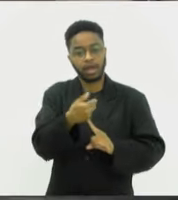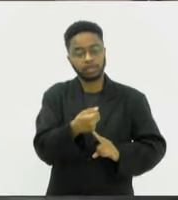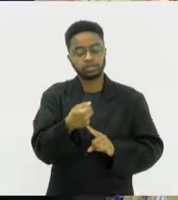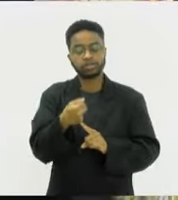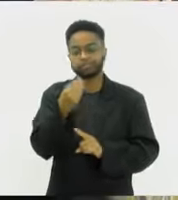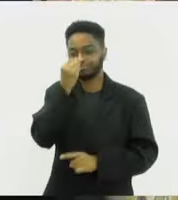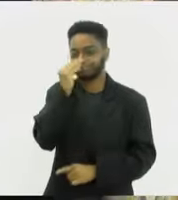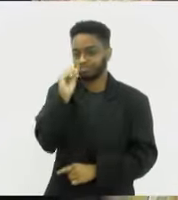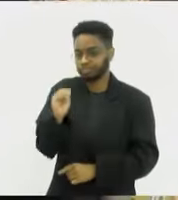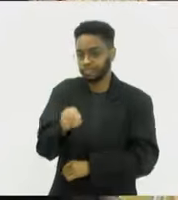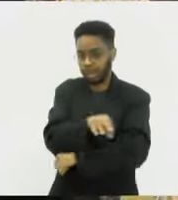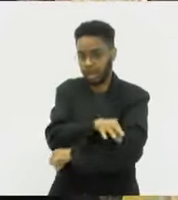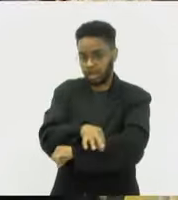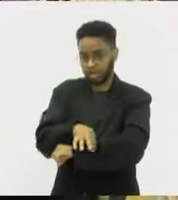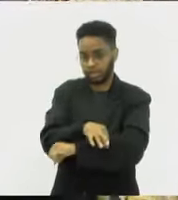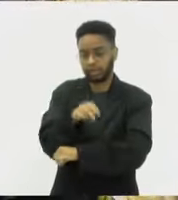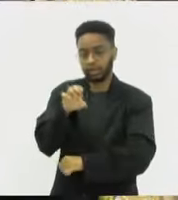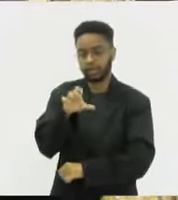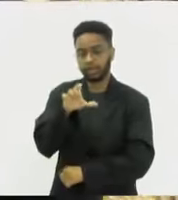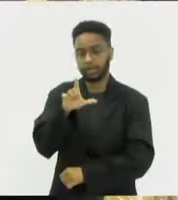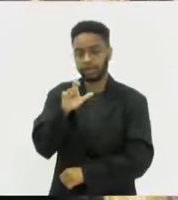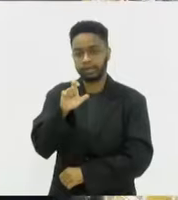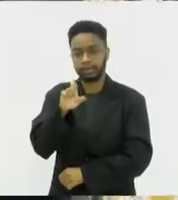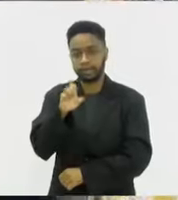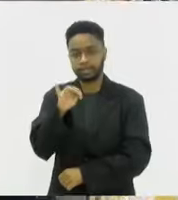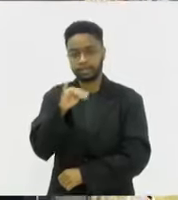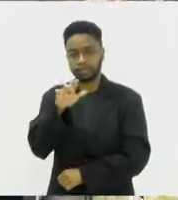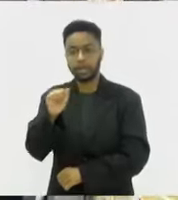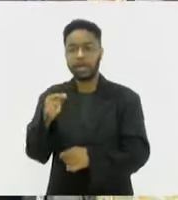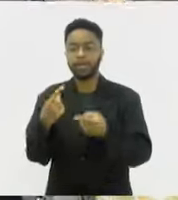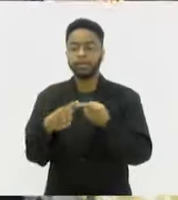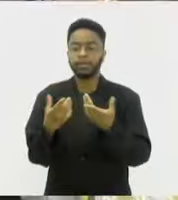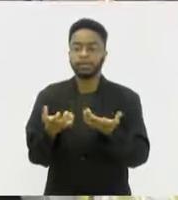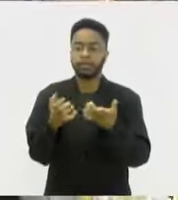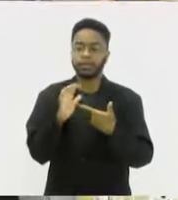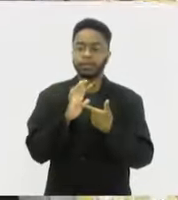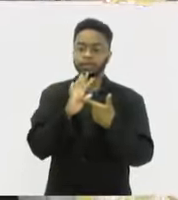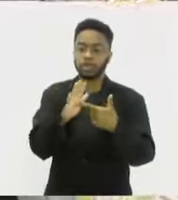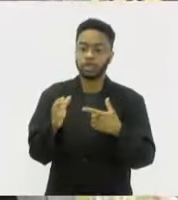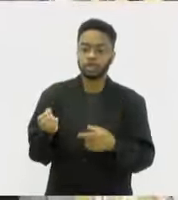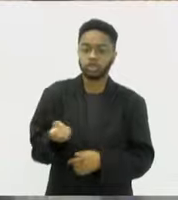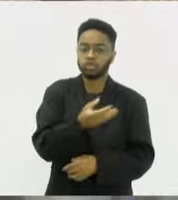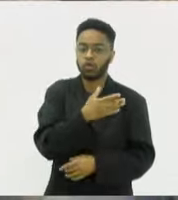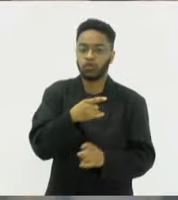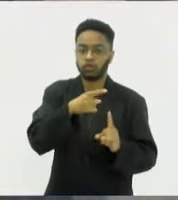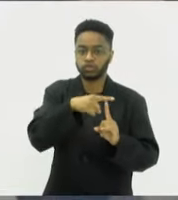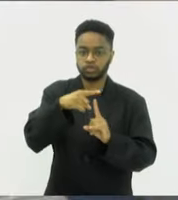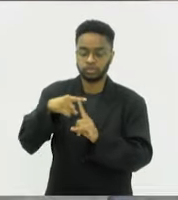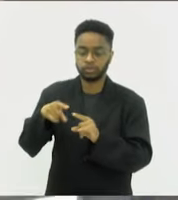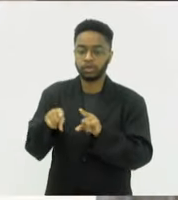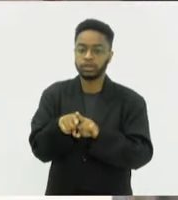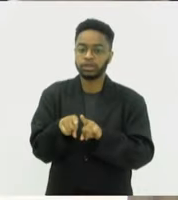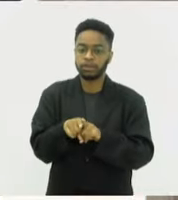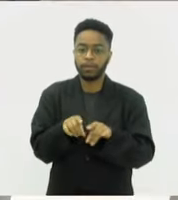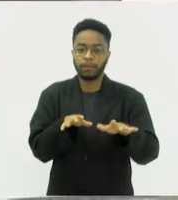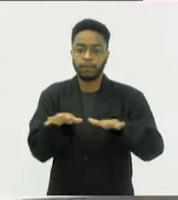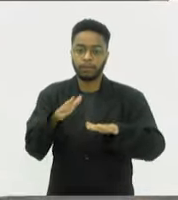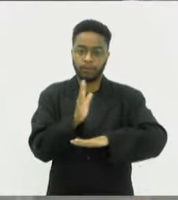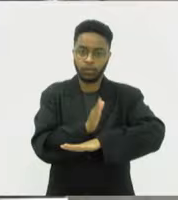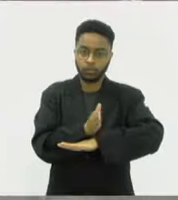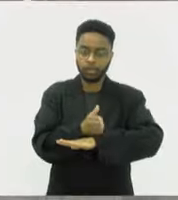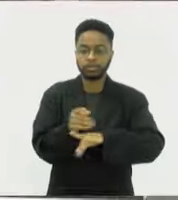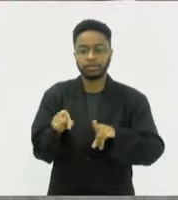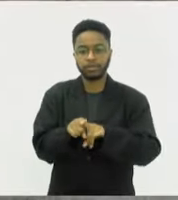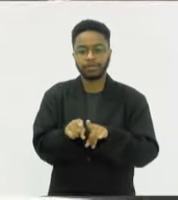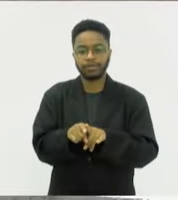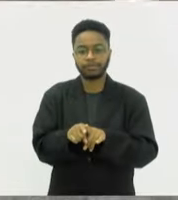eclética, tanto em prol de consolidar o seu novo estilo, que é o movimento moderno, como também para poder